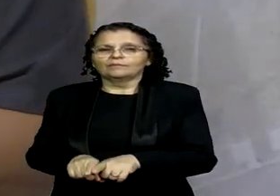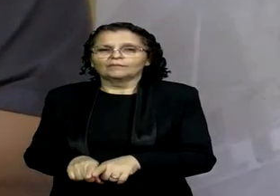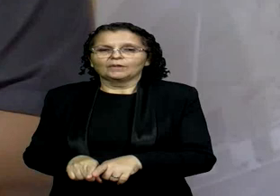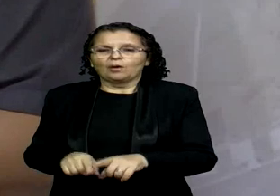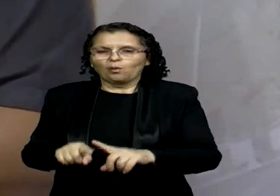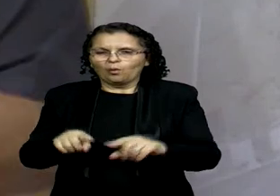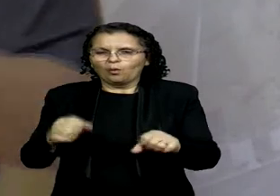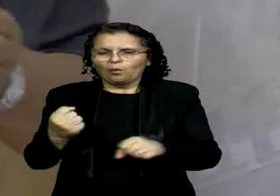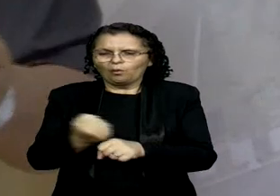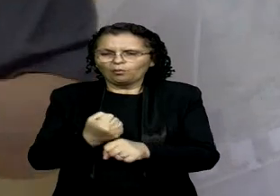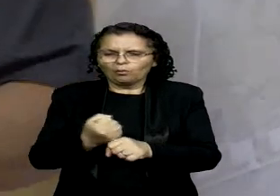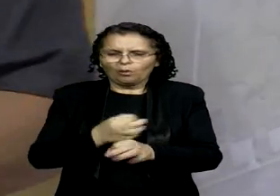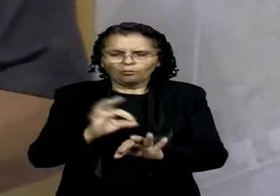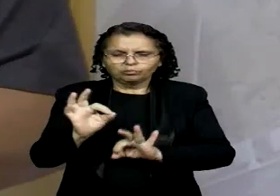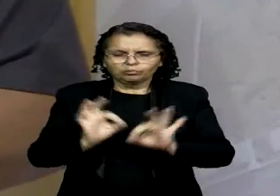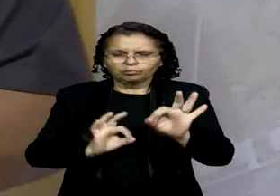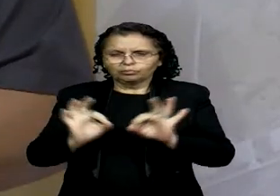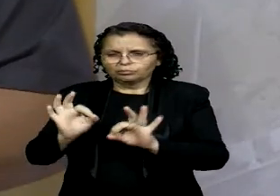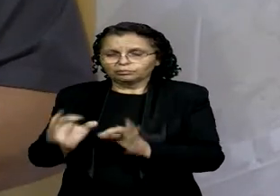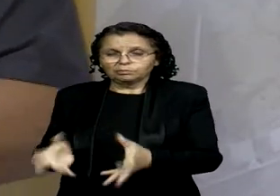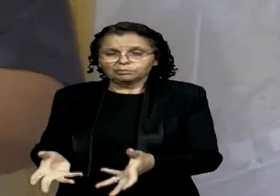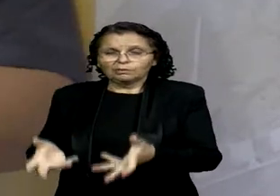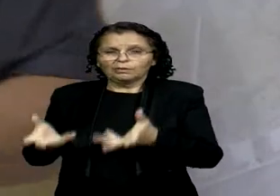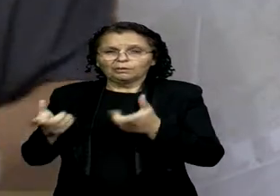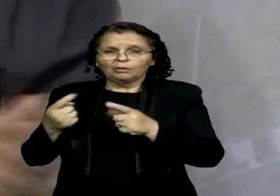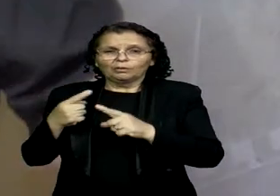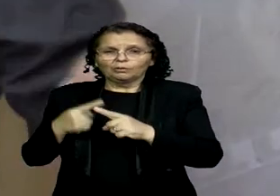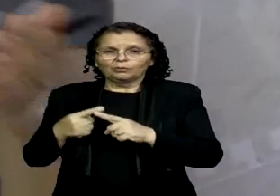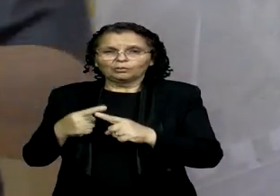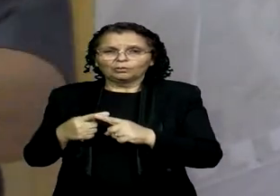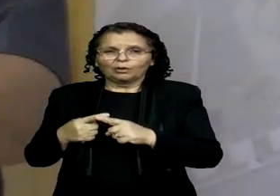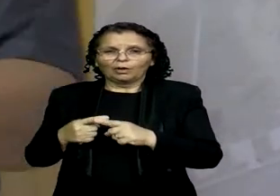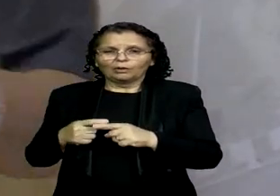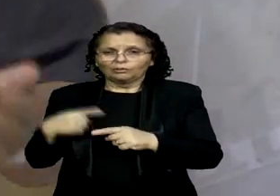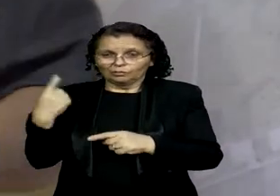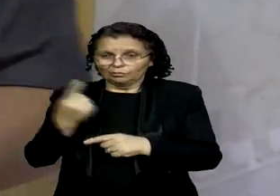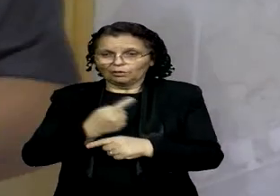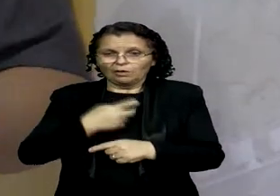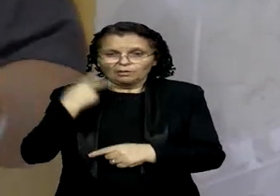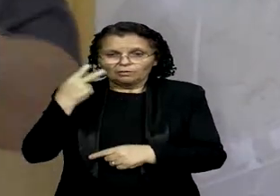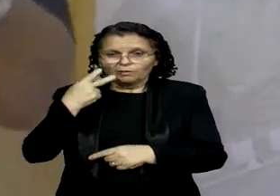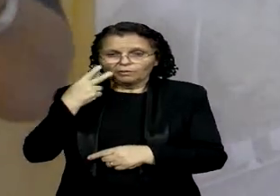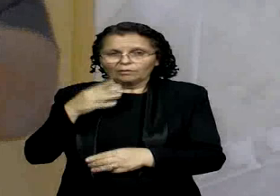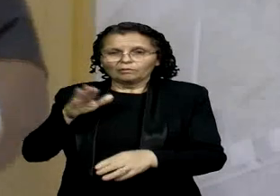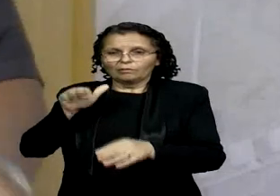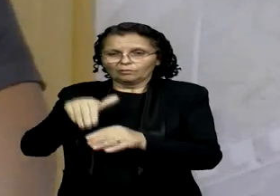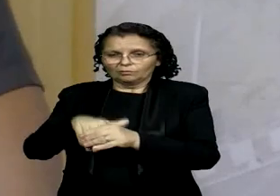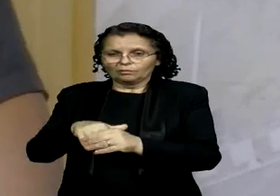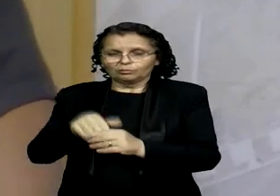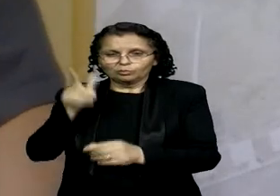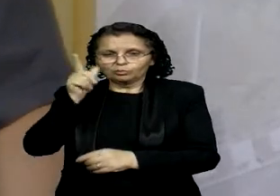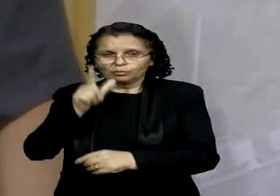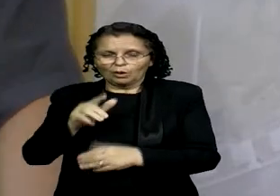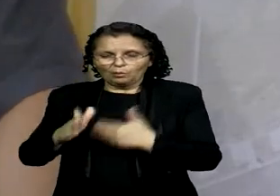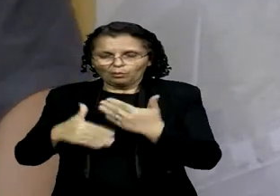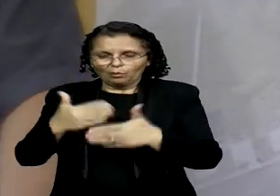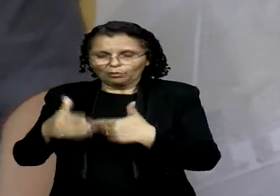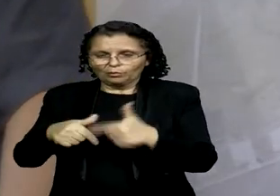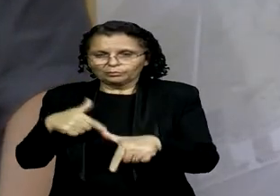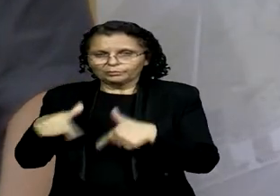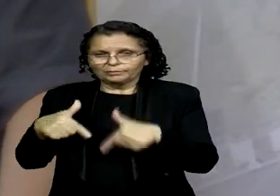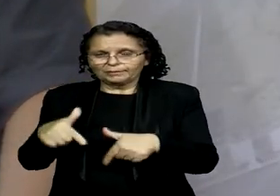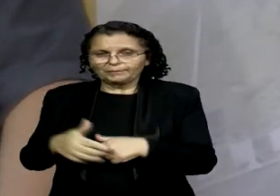uma reforma brilhante que foi feita lá, porque todos os parlamentares votaram aqui o projeto para que a gente pudesse, né, dar continuidade àquele